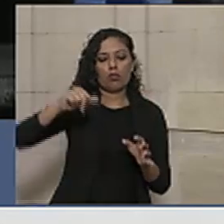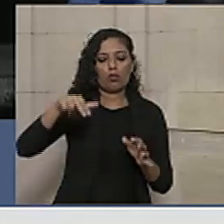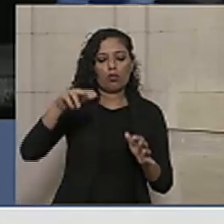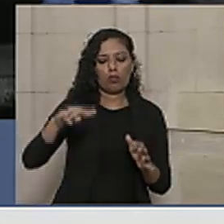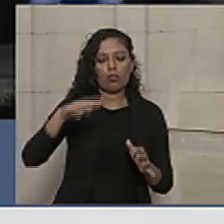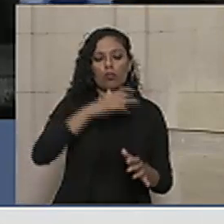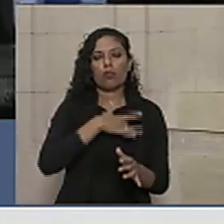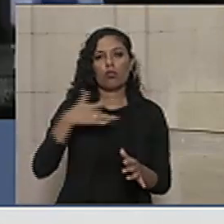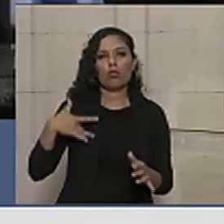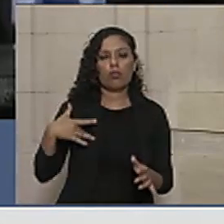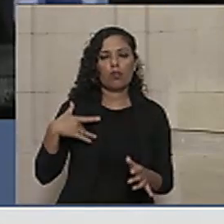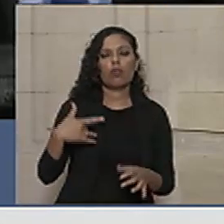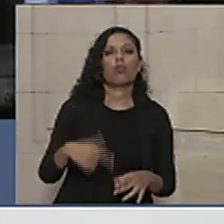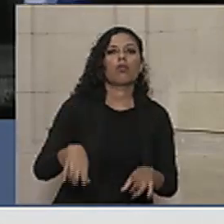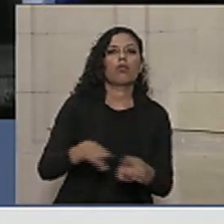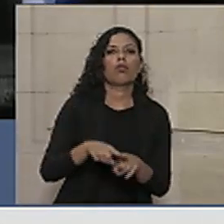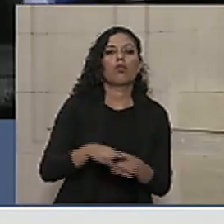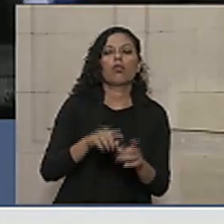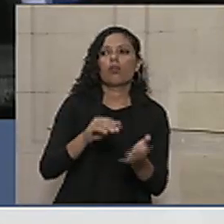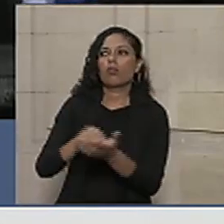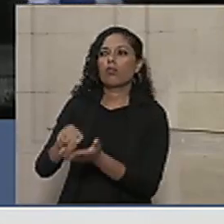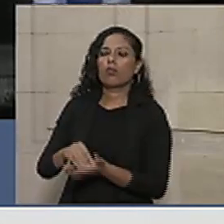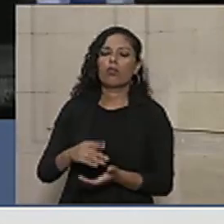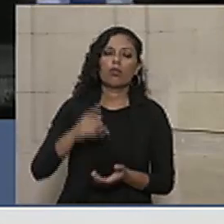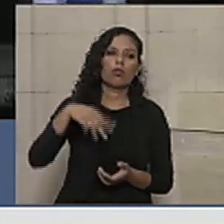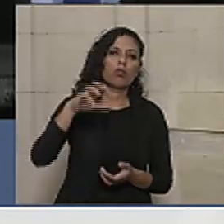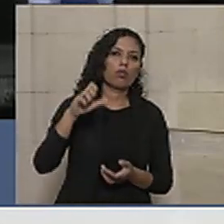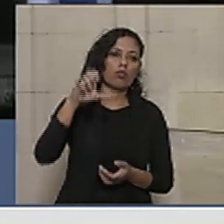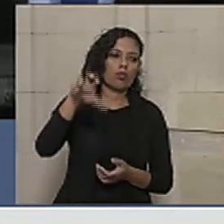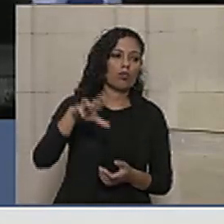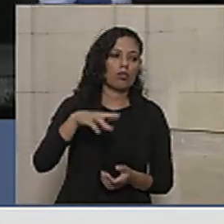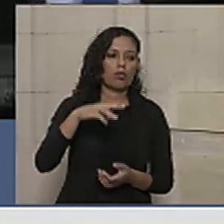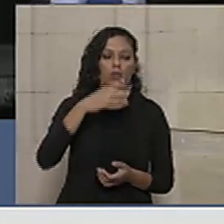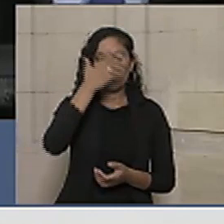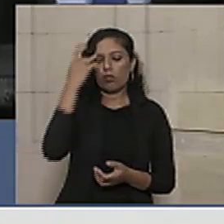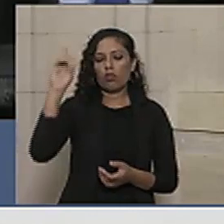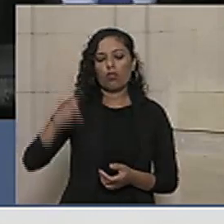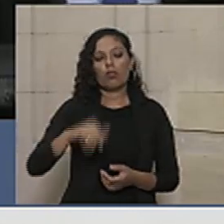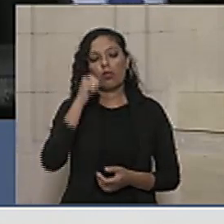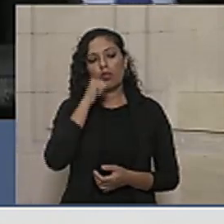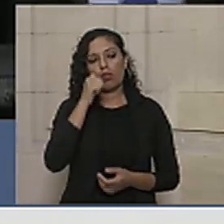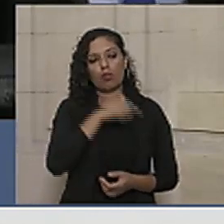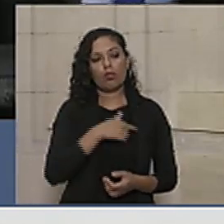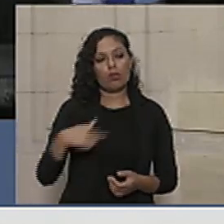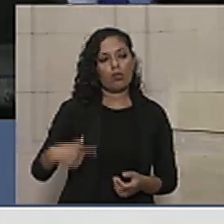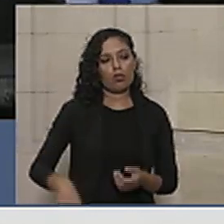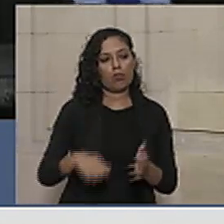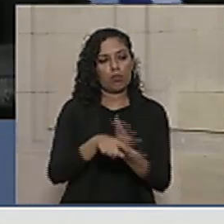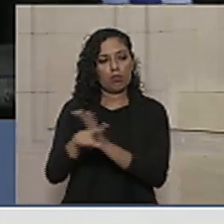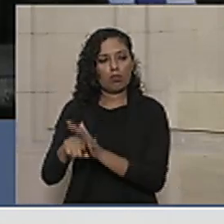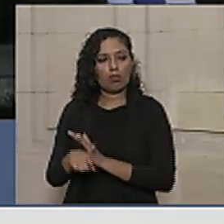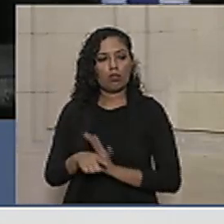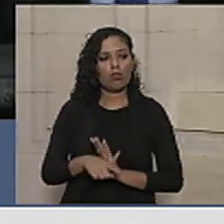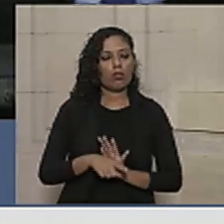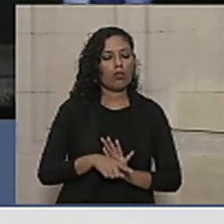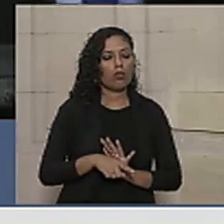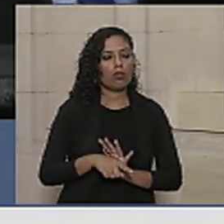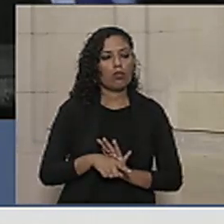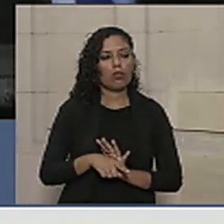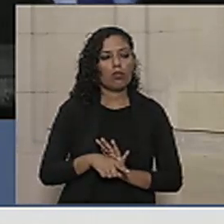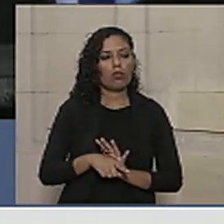da Saúde. Pendente de pareceres das comissões de Defesa do Direito da Mulher, de Servidores Públicos, de Orçamento, Finanças, Fiscalização Financeira e